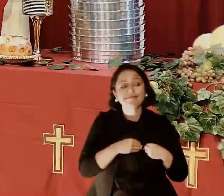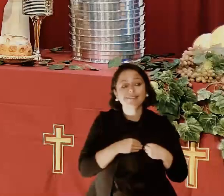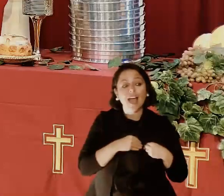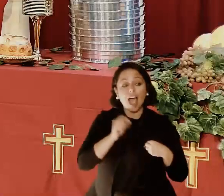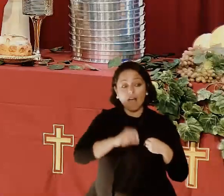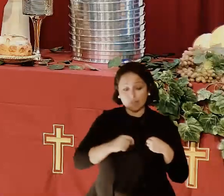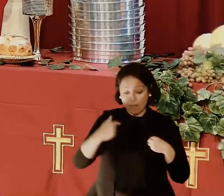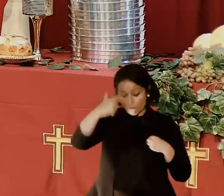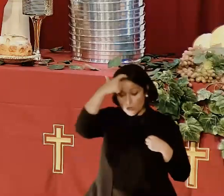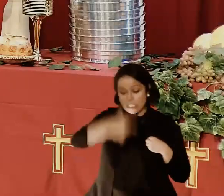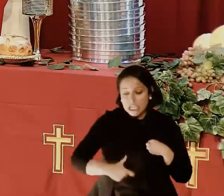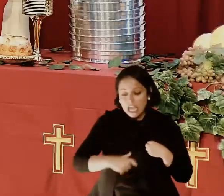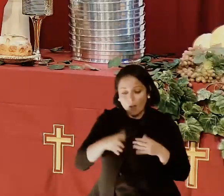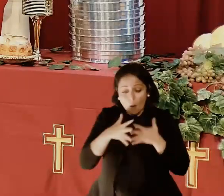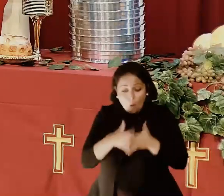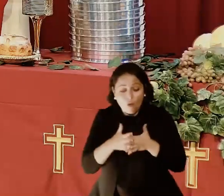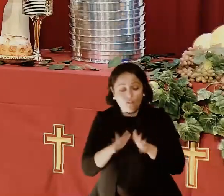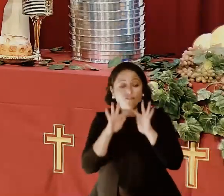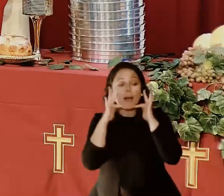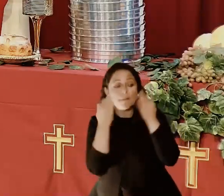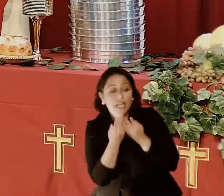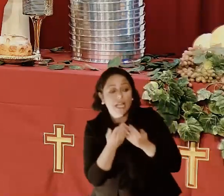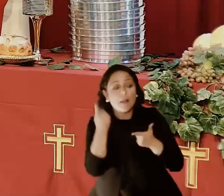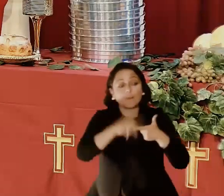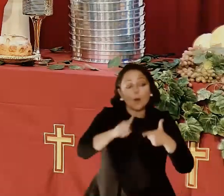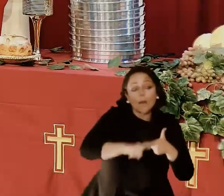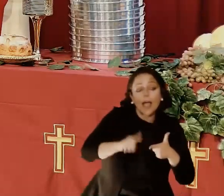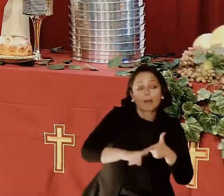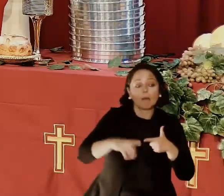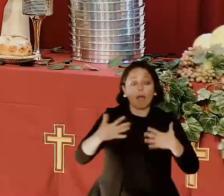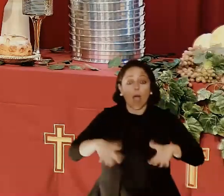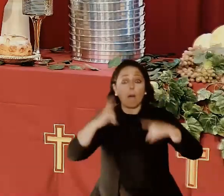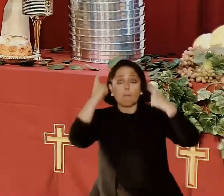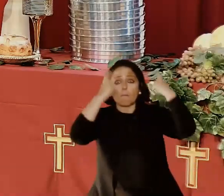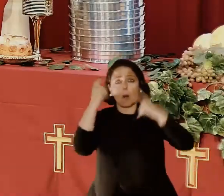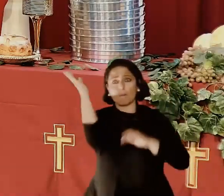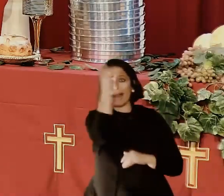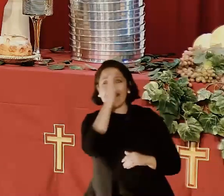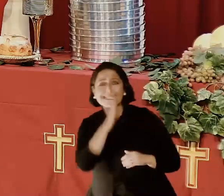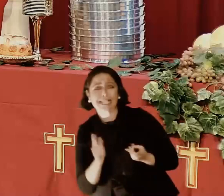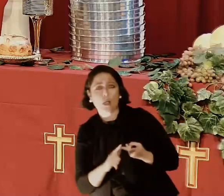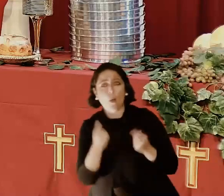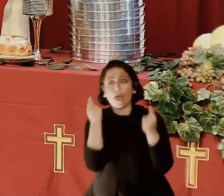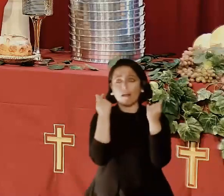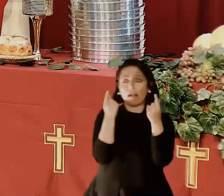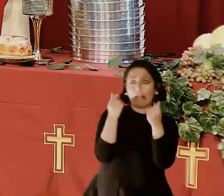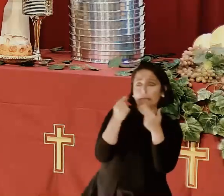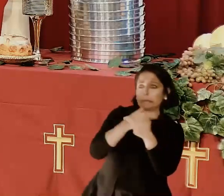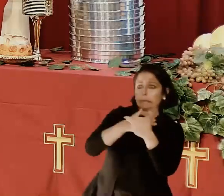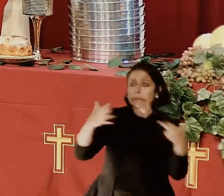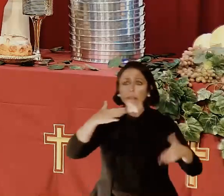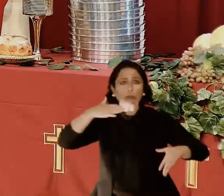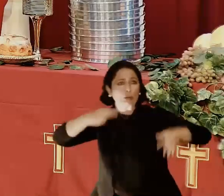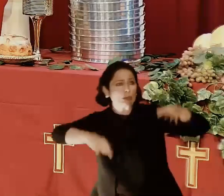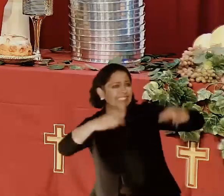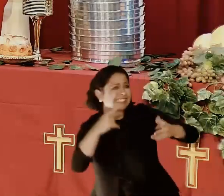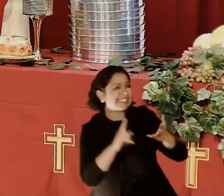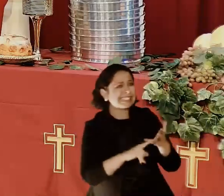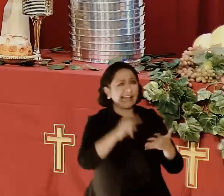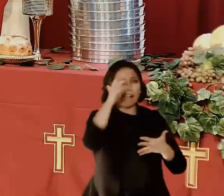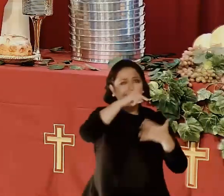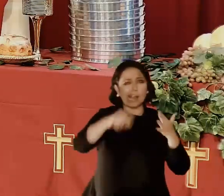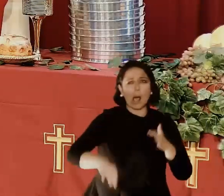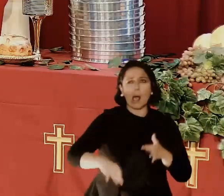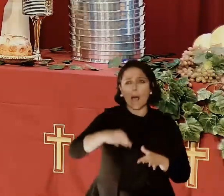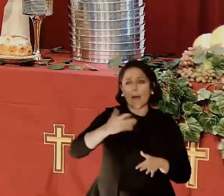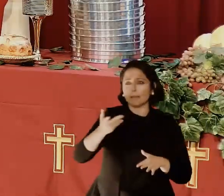seja confusão na família, talvez seja incertezas quanto ao país, sei lá, questões financeiras, jurídicas,